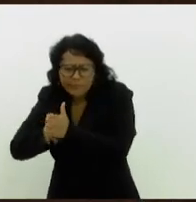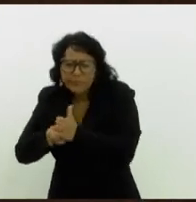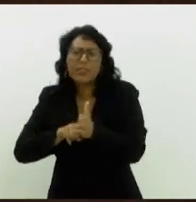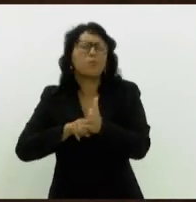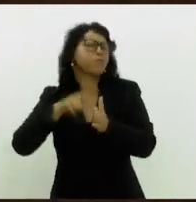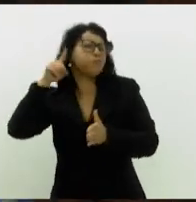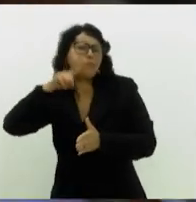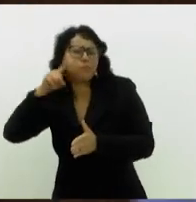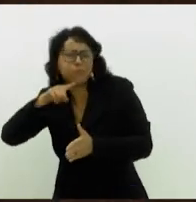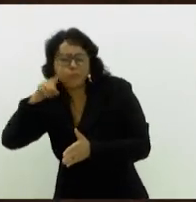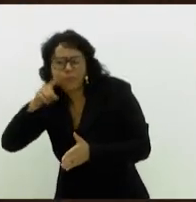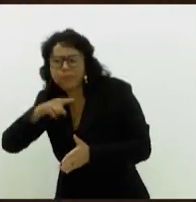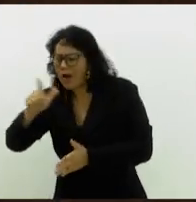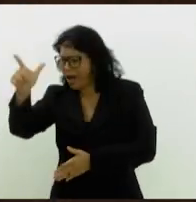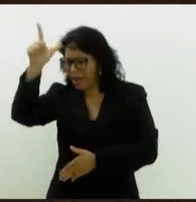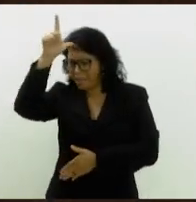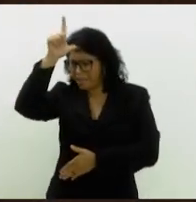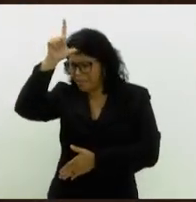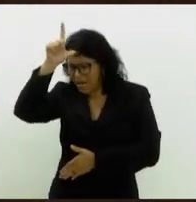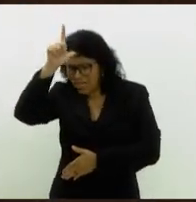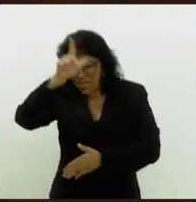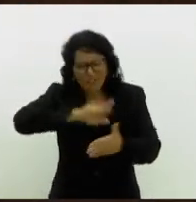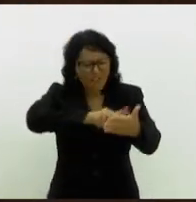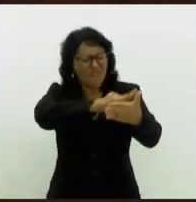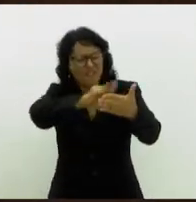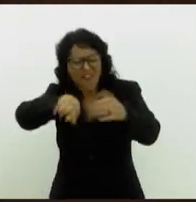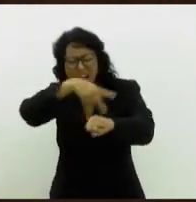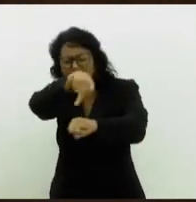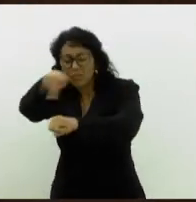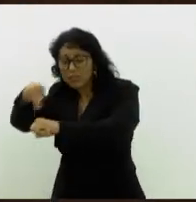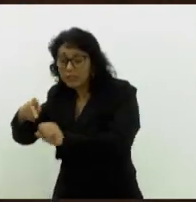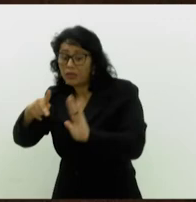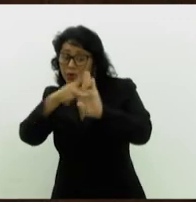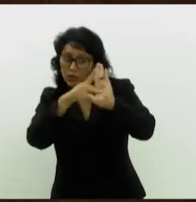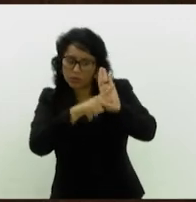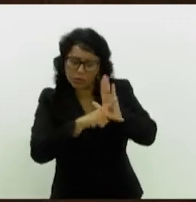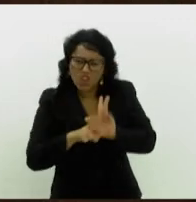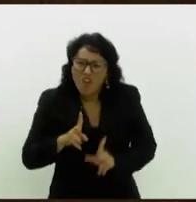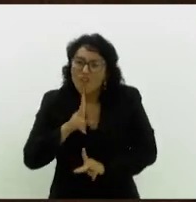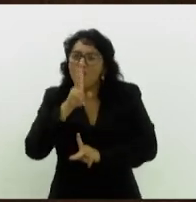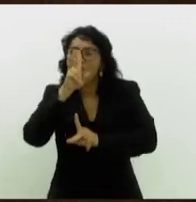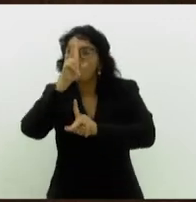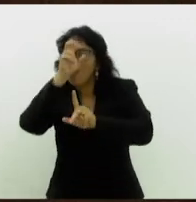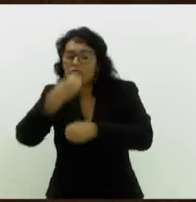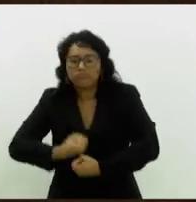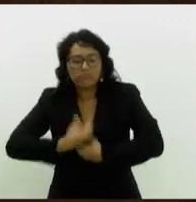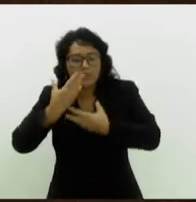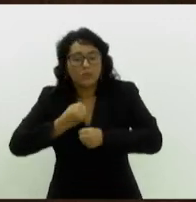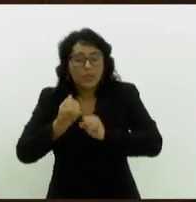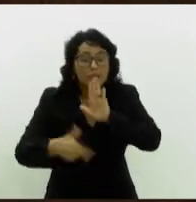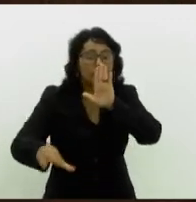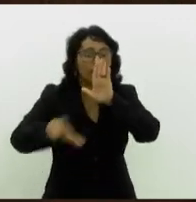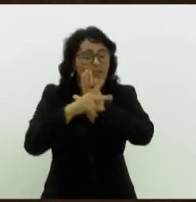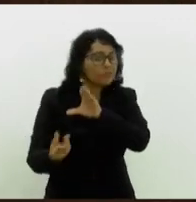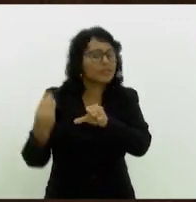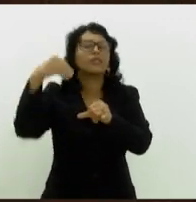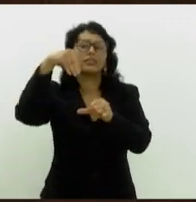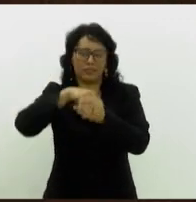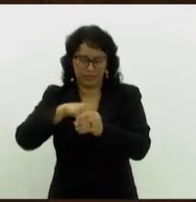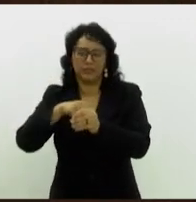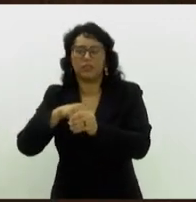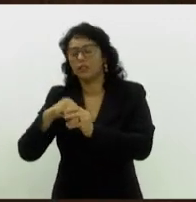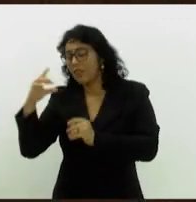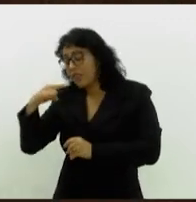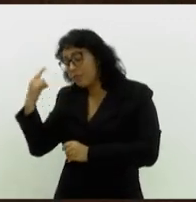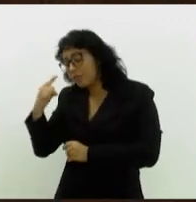Alemanha Então esse projeto fortemente inspirado nessa lei Deputado serafine que é